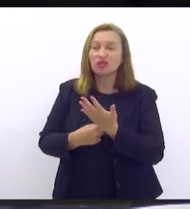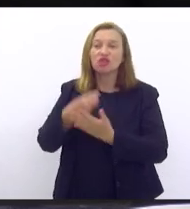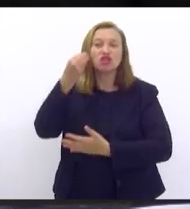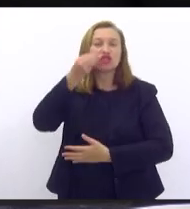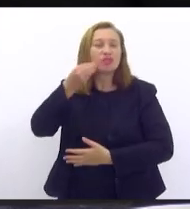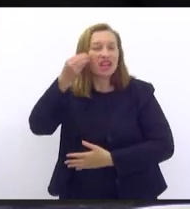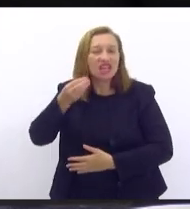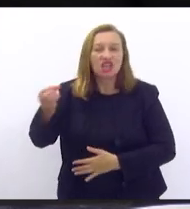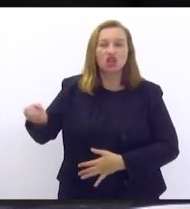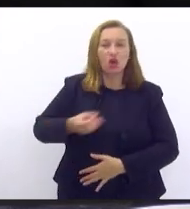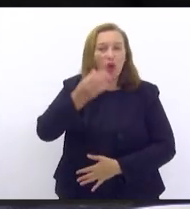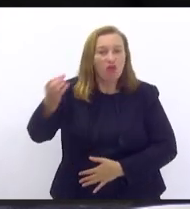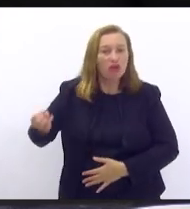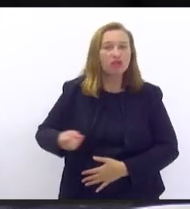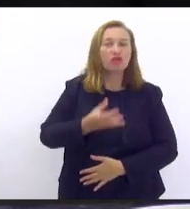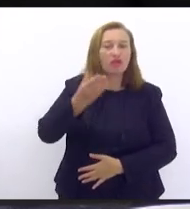experiência.